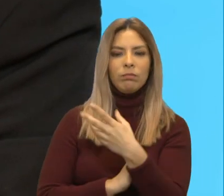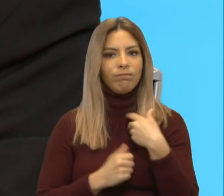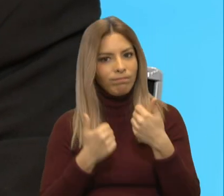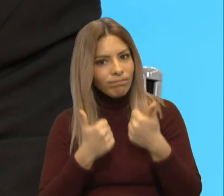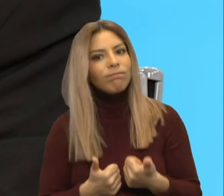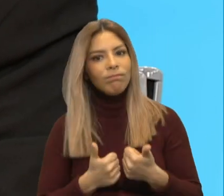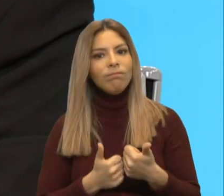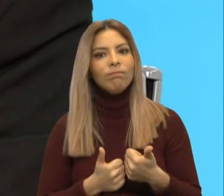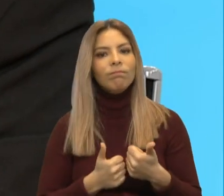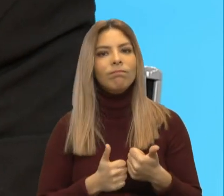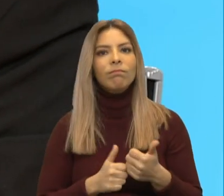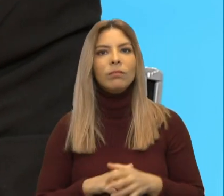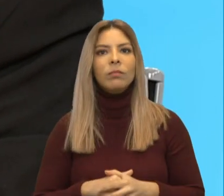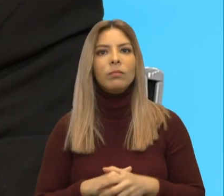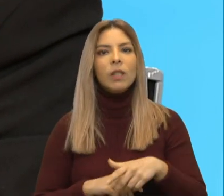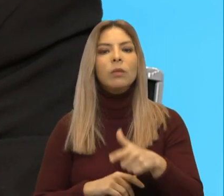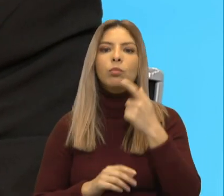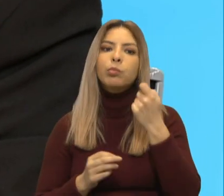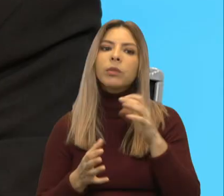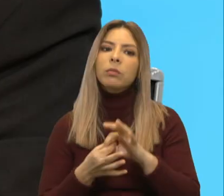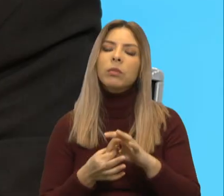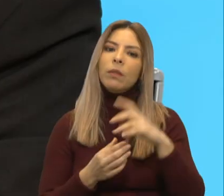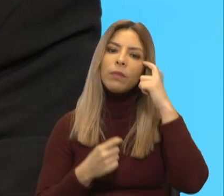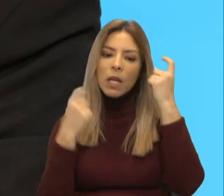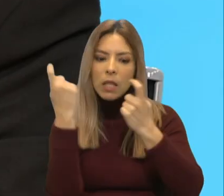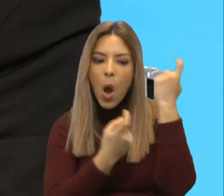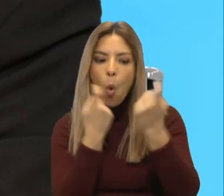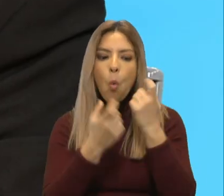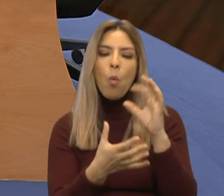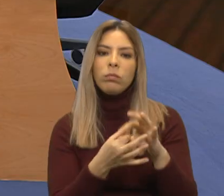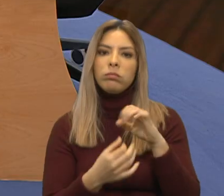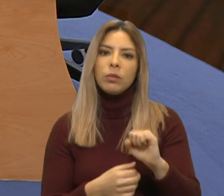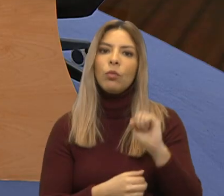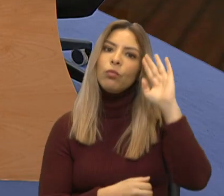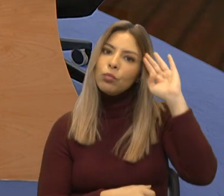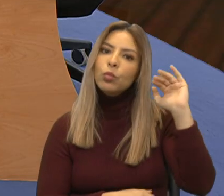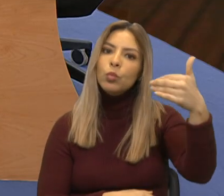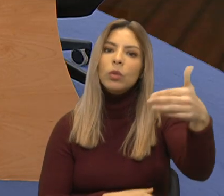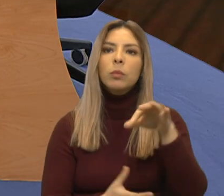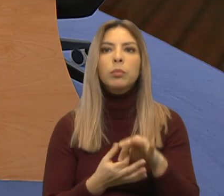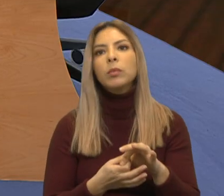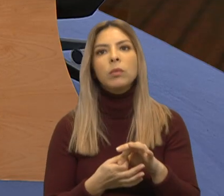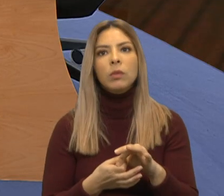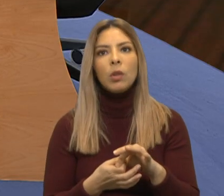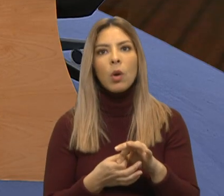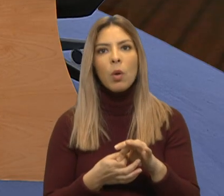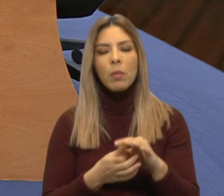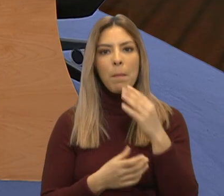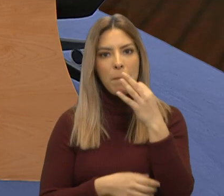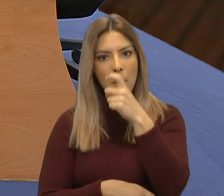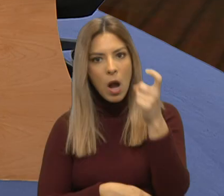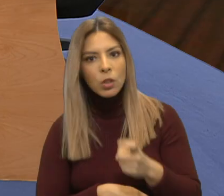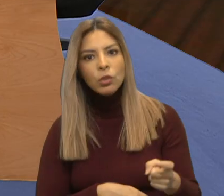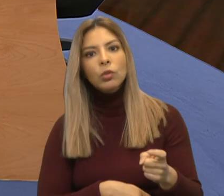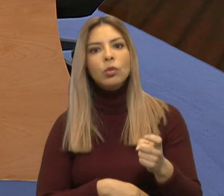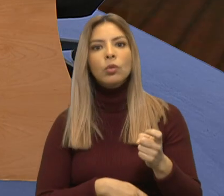sobretudo, de programação e de reflexão sobre o futuro. E o futuro passa pela unidade, passa pela paz, passa